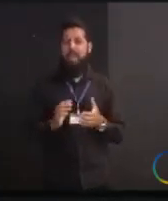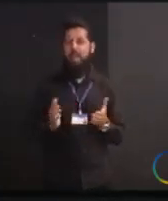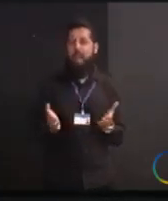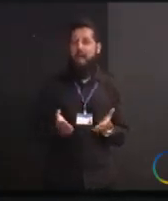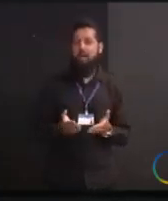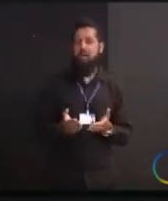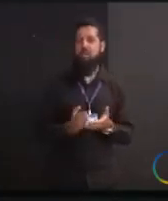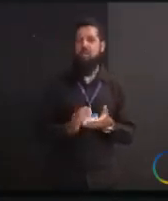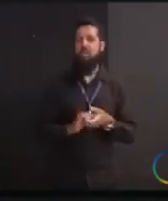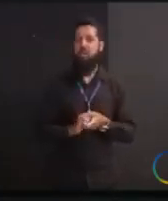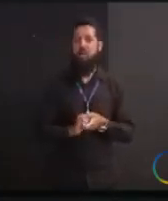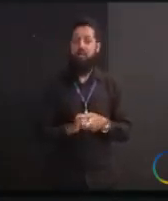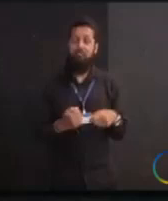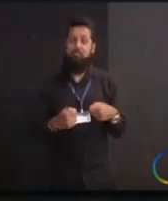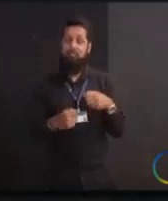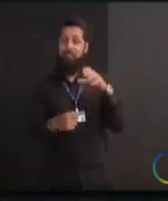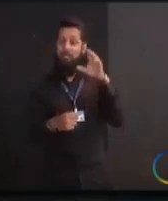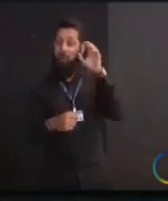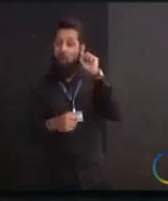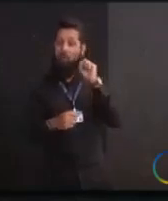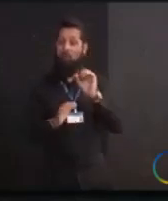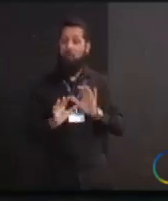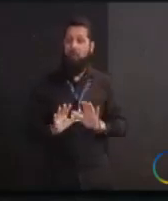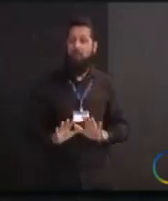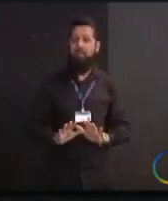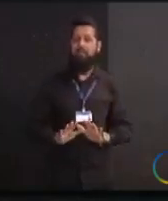aqui. Não está aqui.